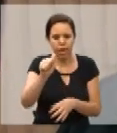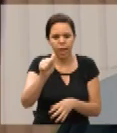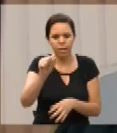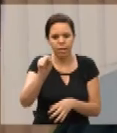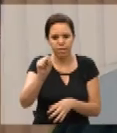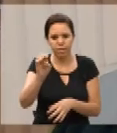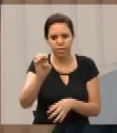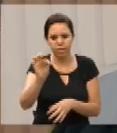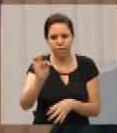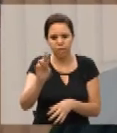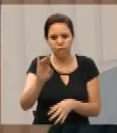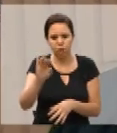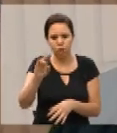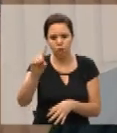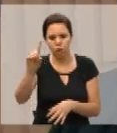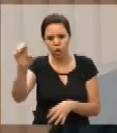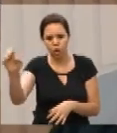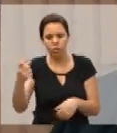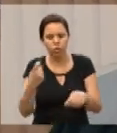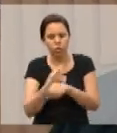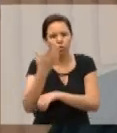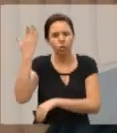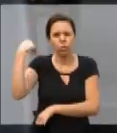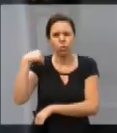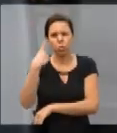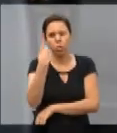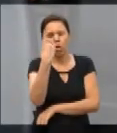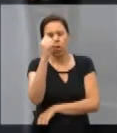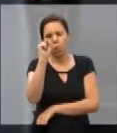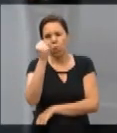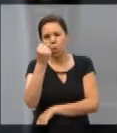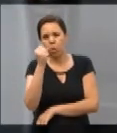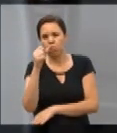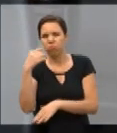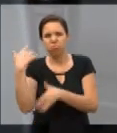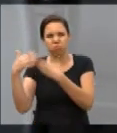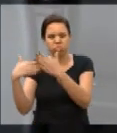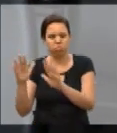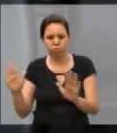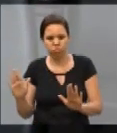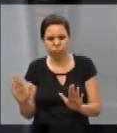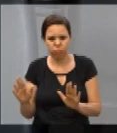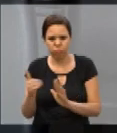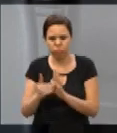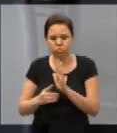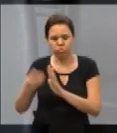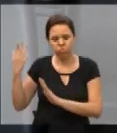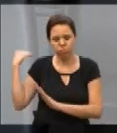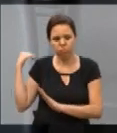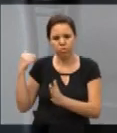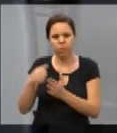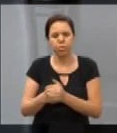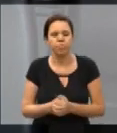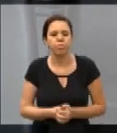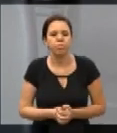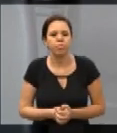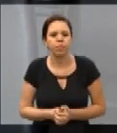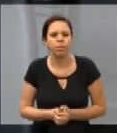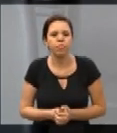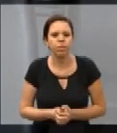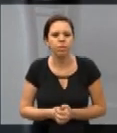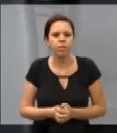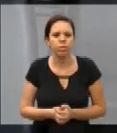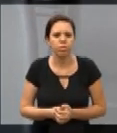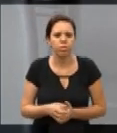isso é real, né? Que aconteceu, foi descoberto em 1800 e não importa o restante. Chama